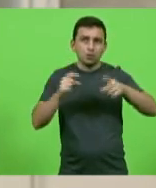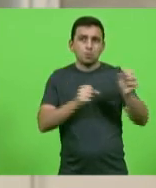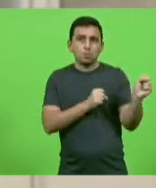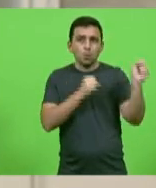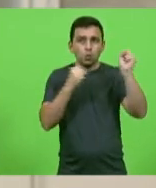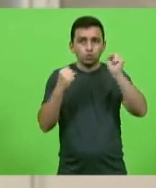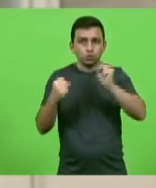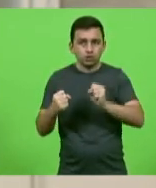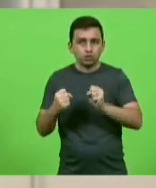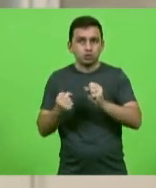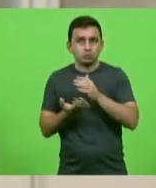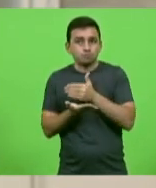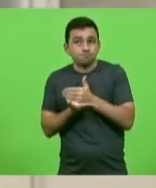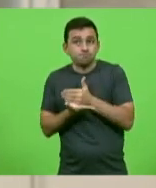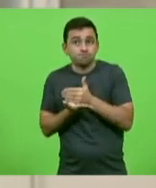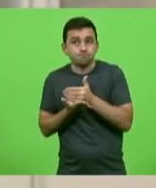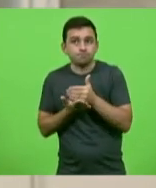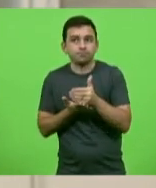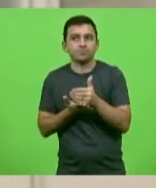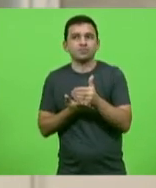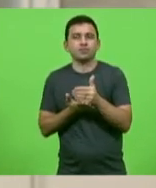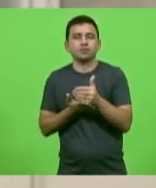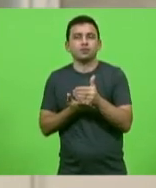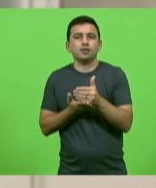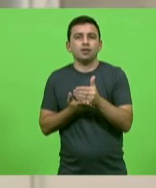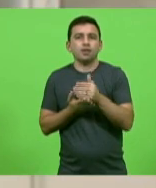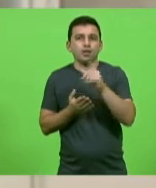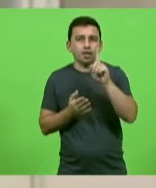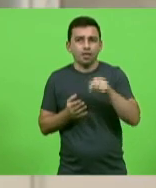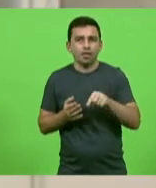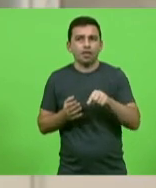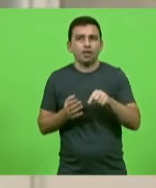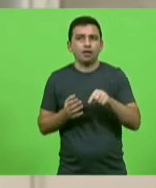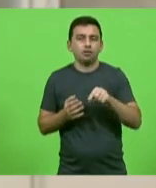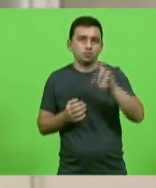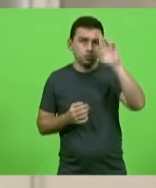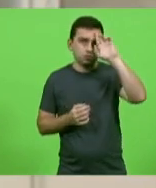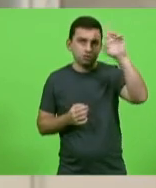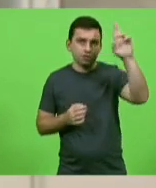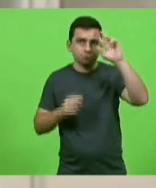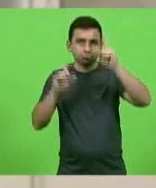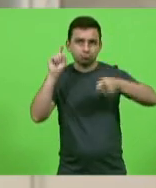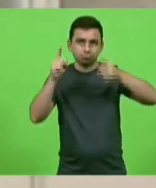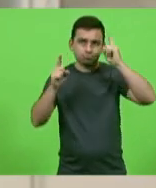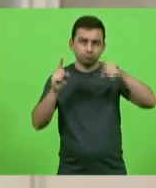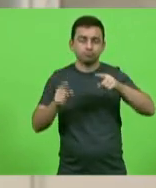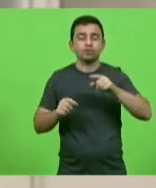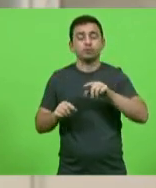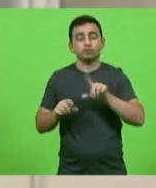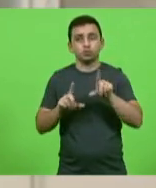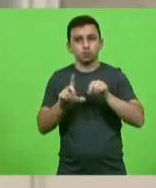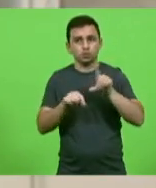poderes originariamente atribuídos ao titular do mandato popular